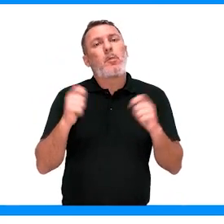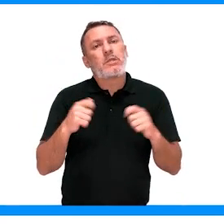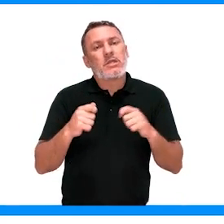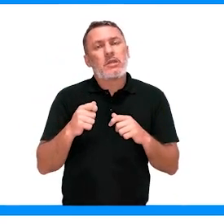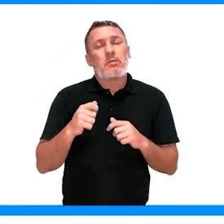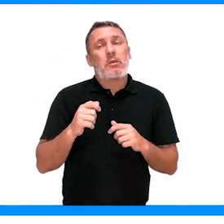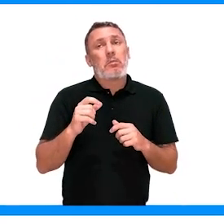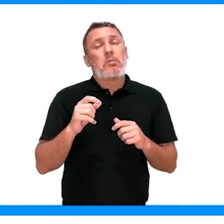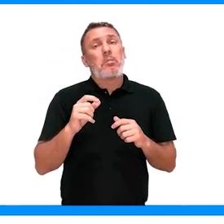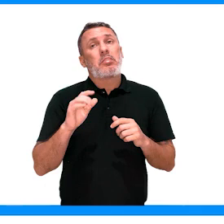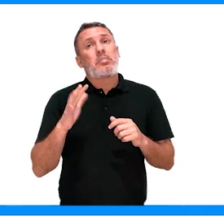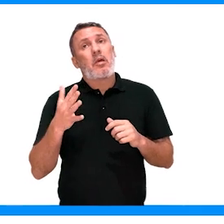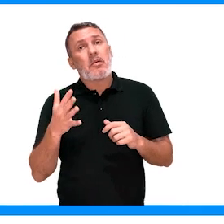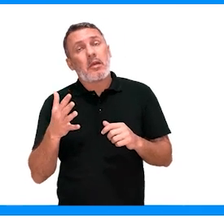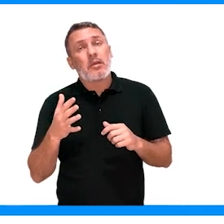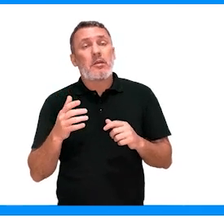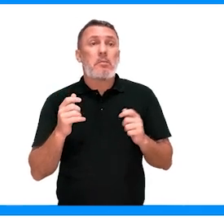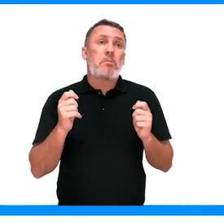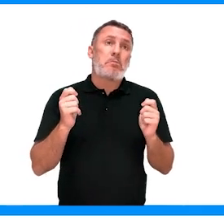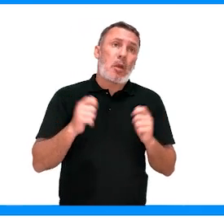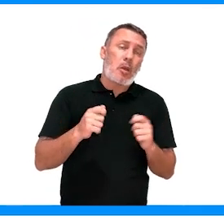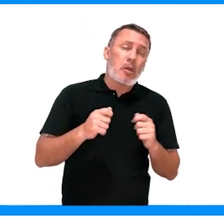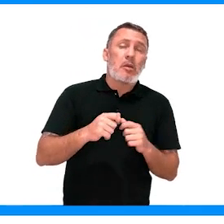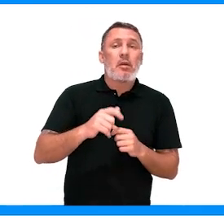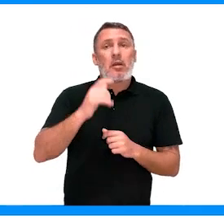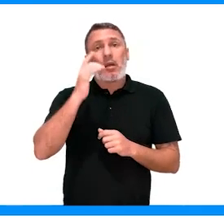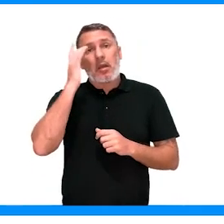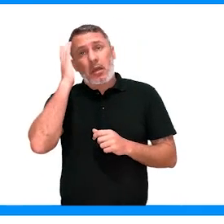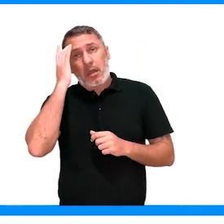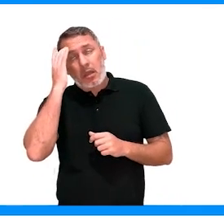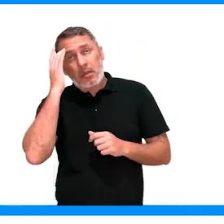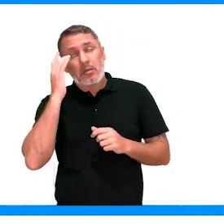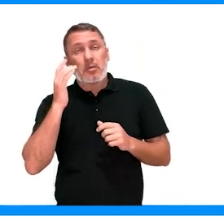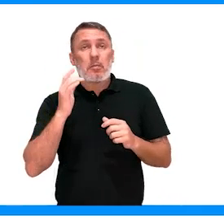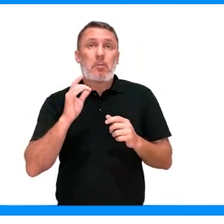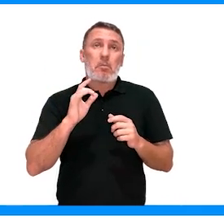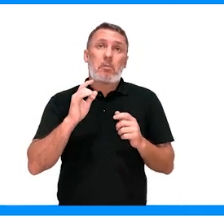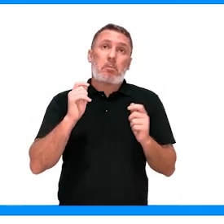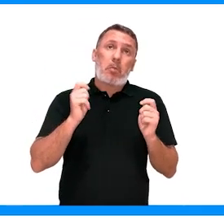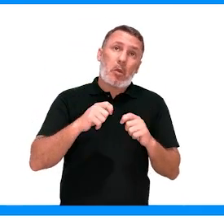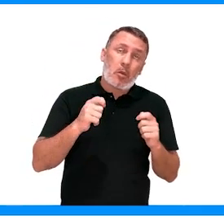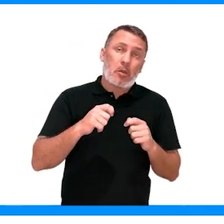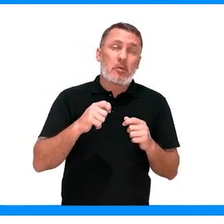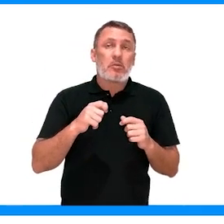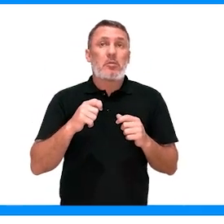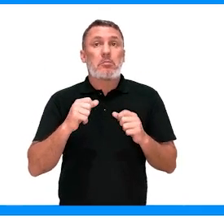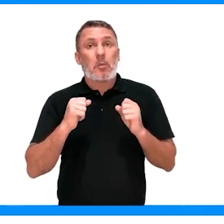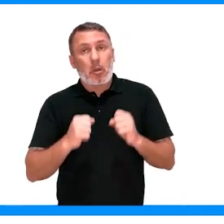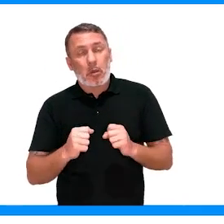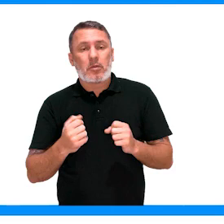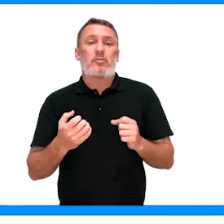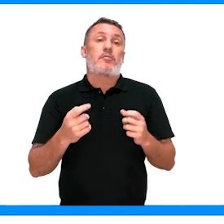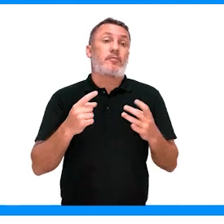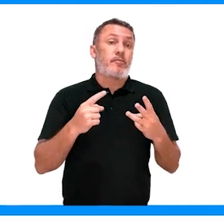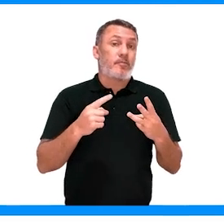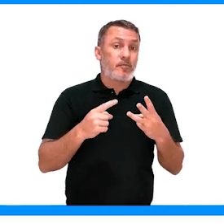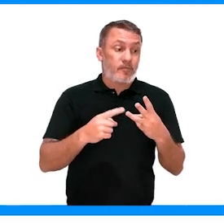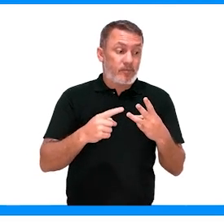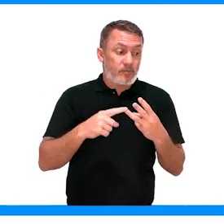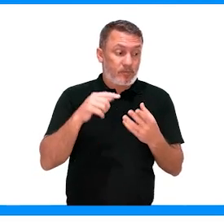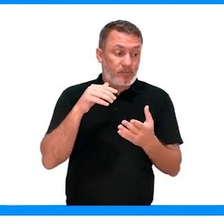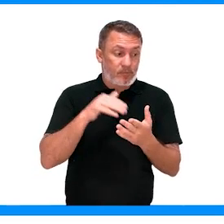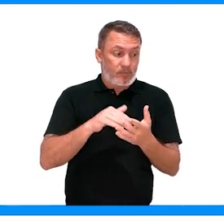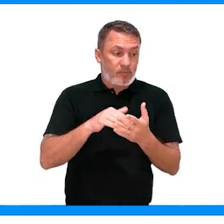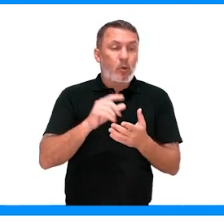mais de possibilidade. Pode ser que tenha acontecido, pode ser que esteja acontecendo, pode ser que acontecerá. E no imperativo